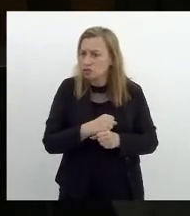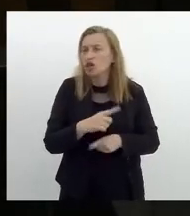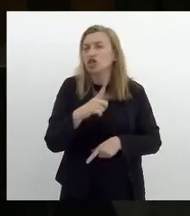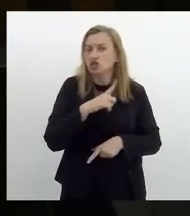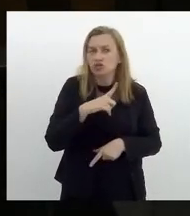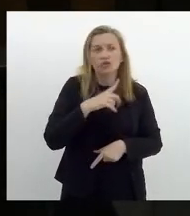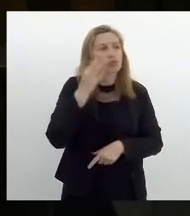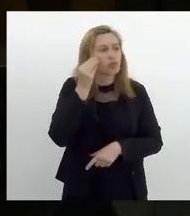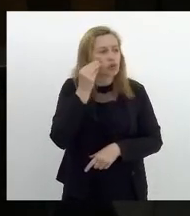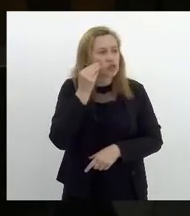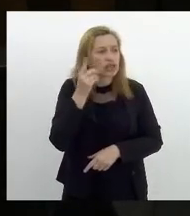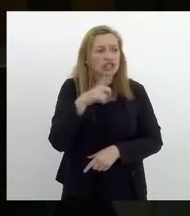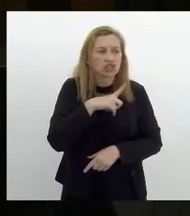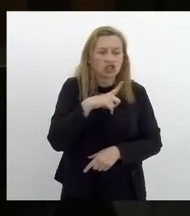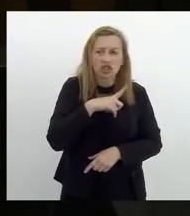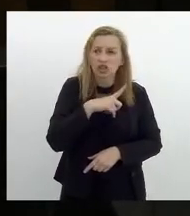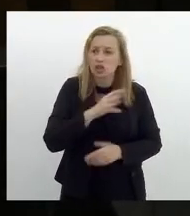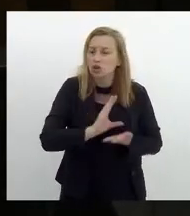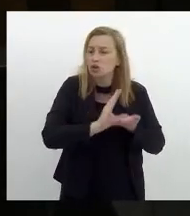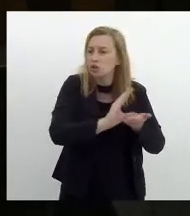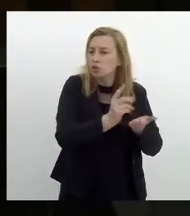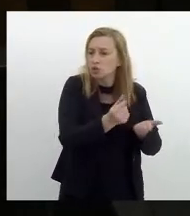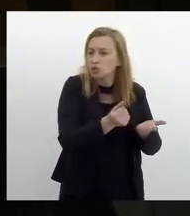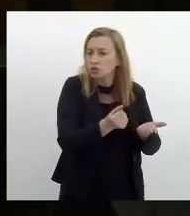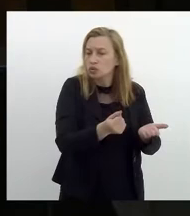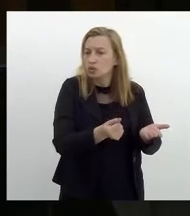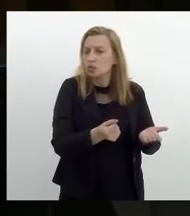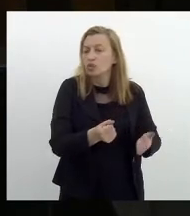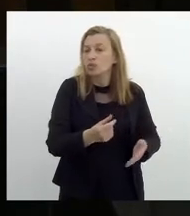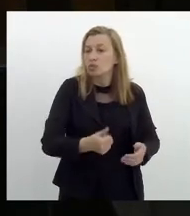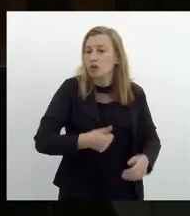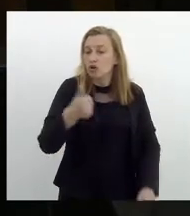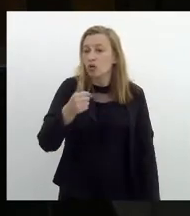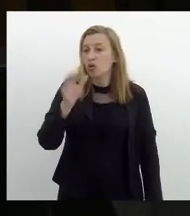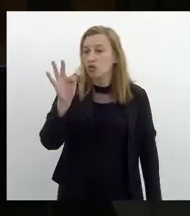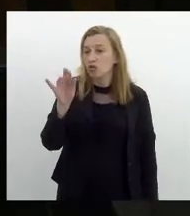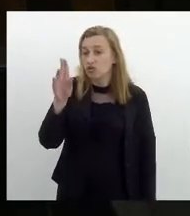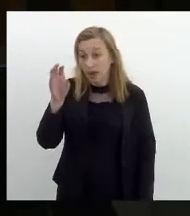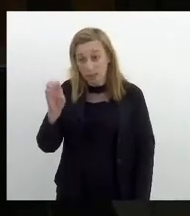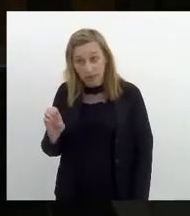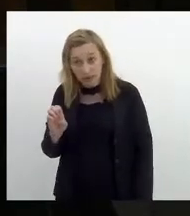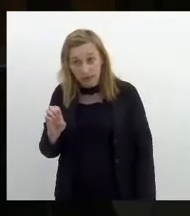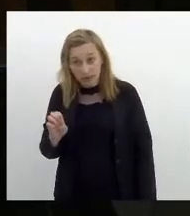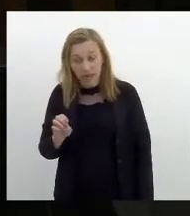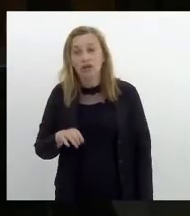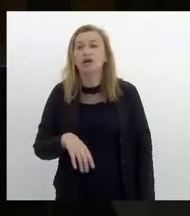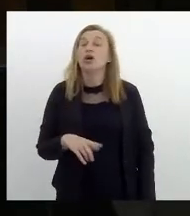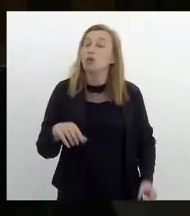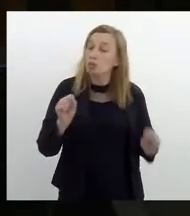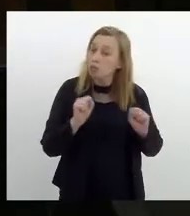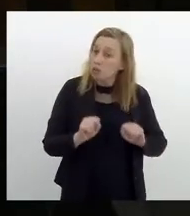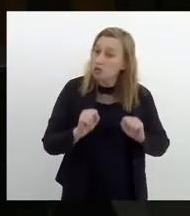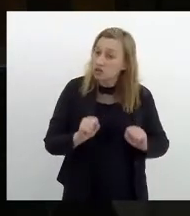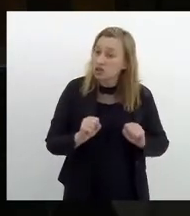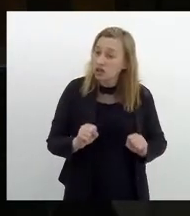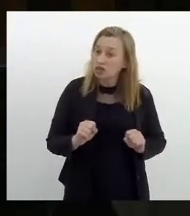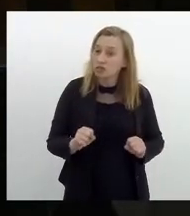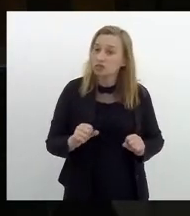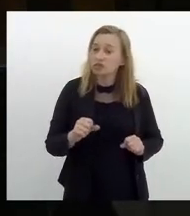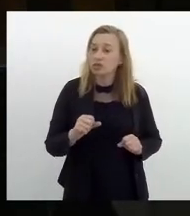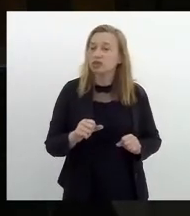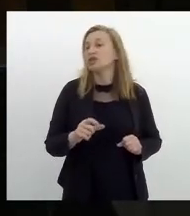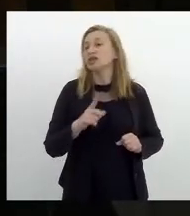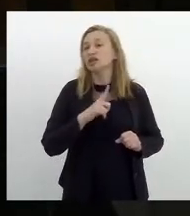a oportunidade de ter os recursos maiores do Fundef, e hoje Fundeb, podemos fazer escolas de boa